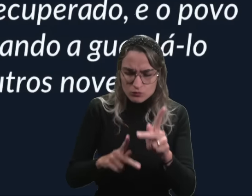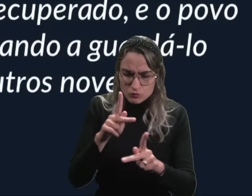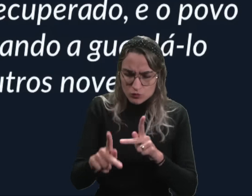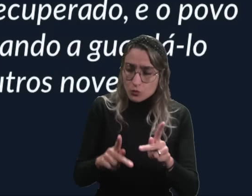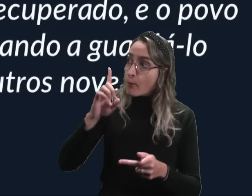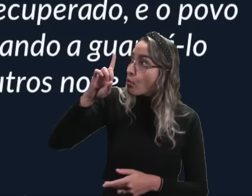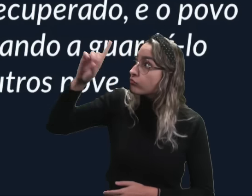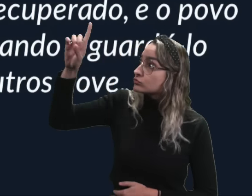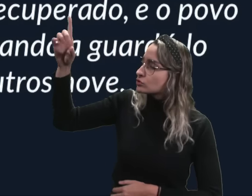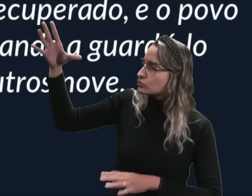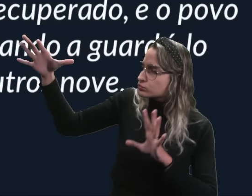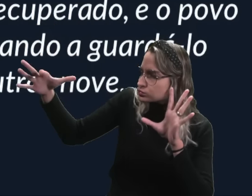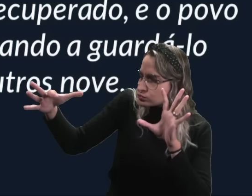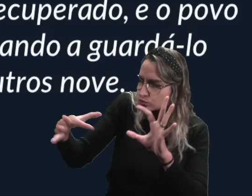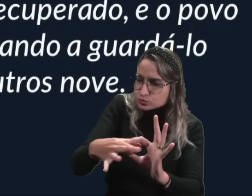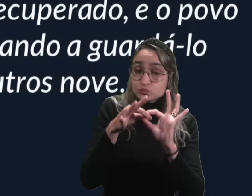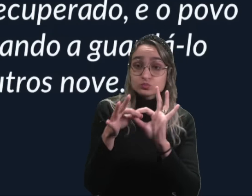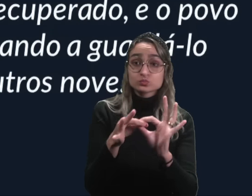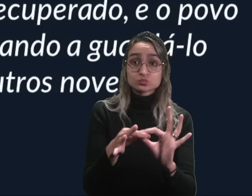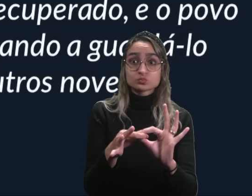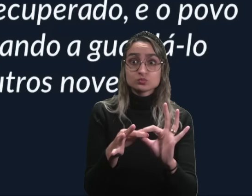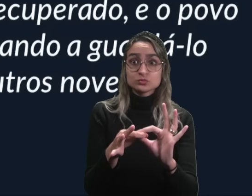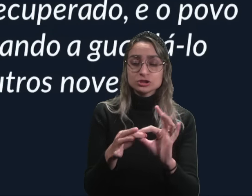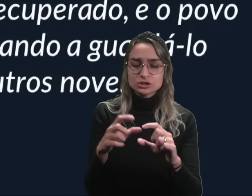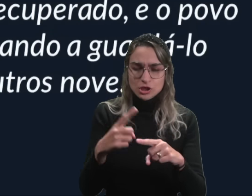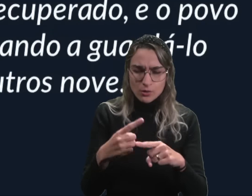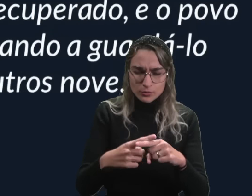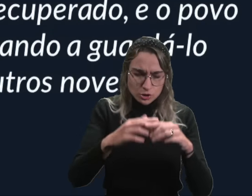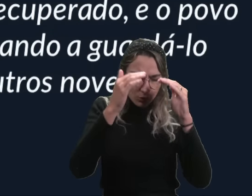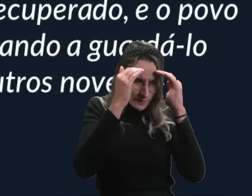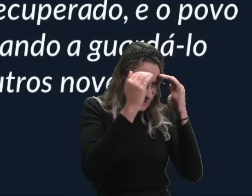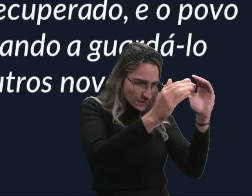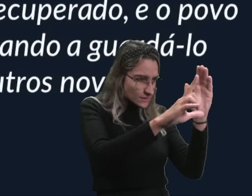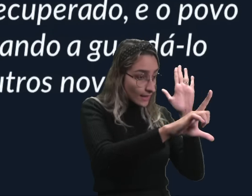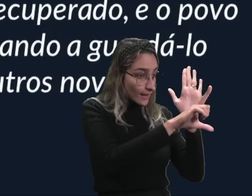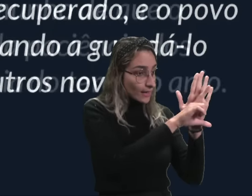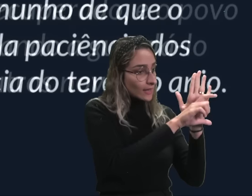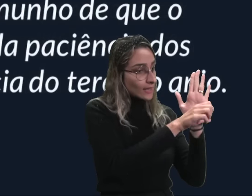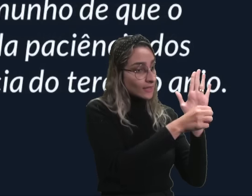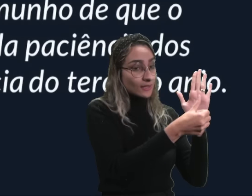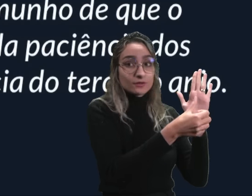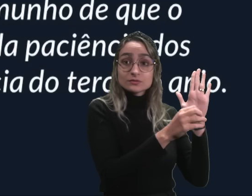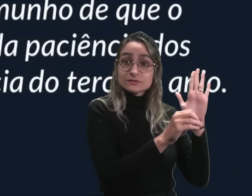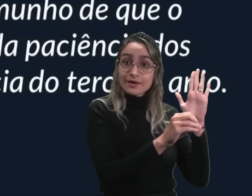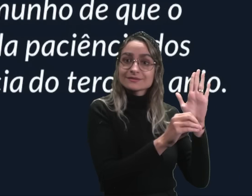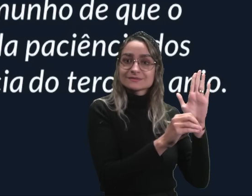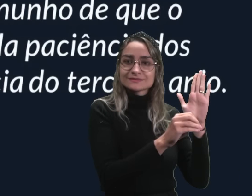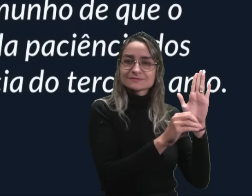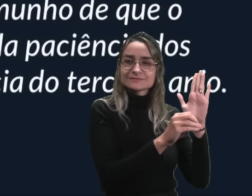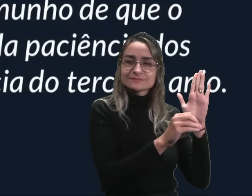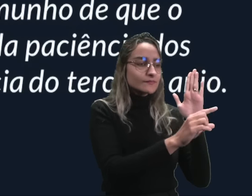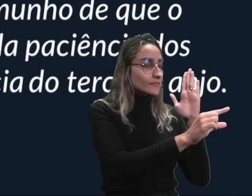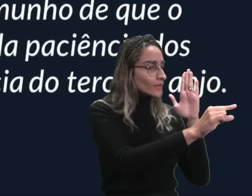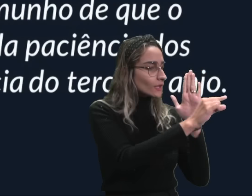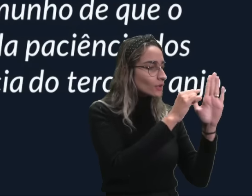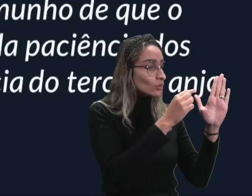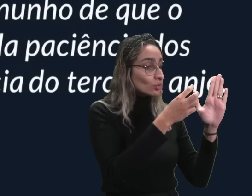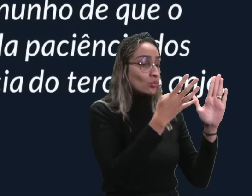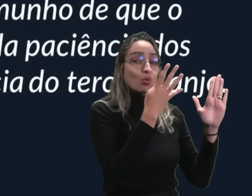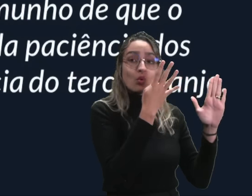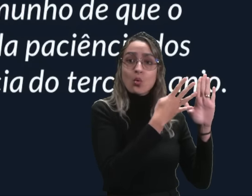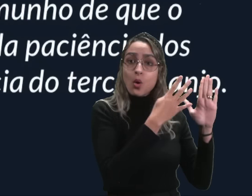juntamente com os outros nove mandamentos a vindicação do quarto mandamento em oposição ao